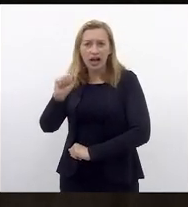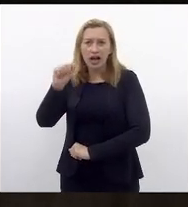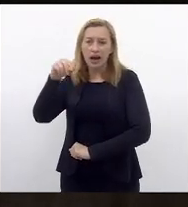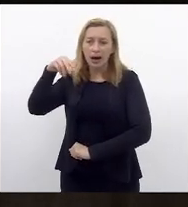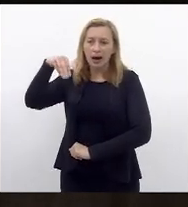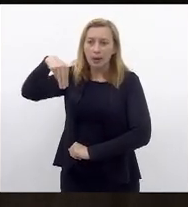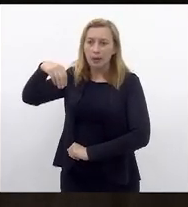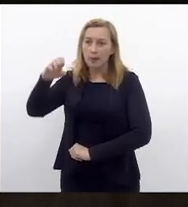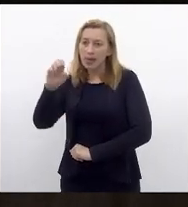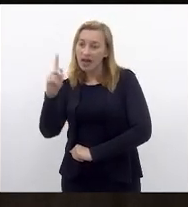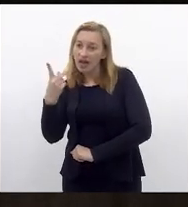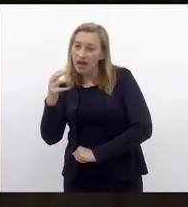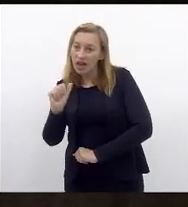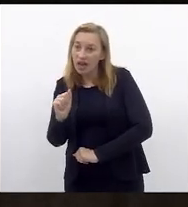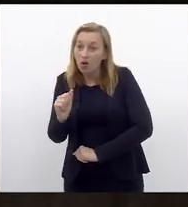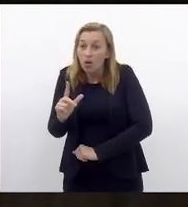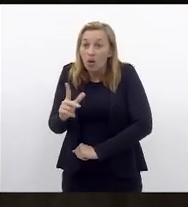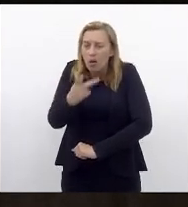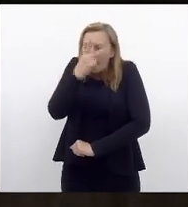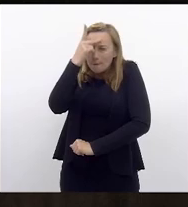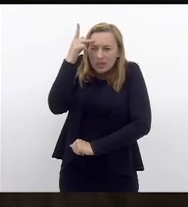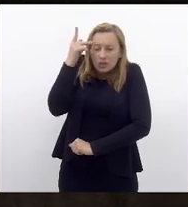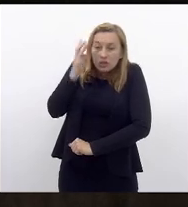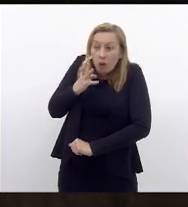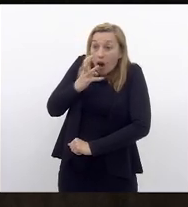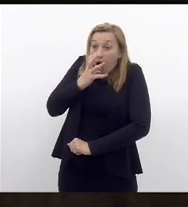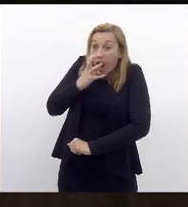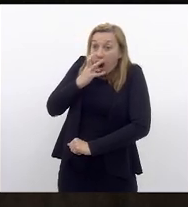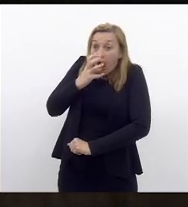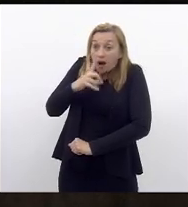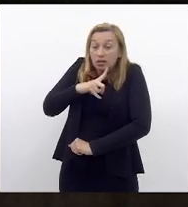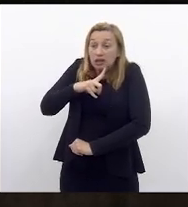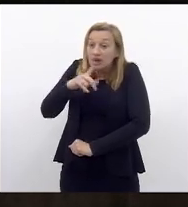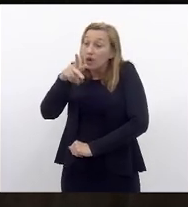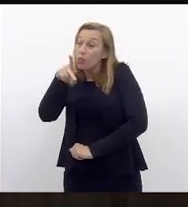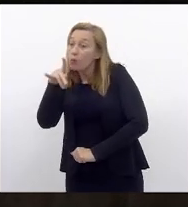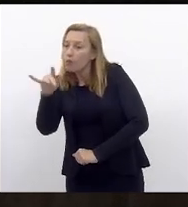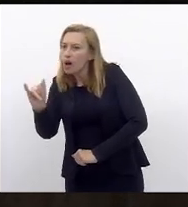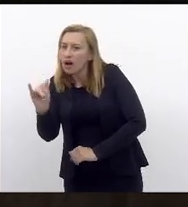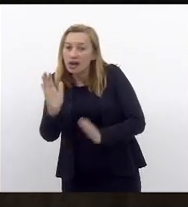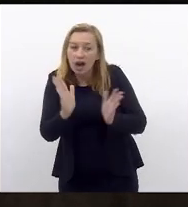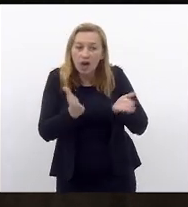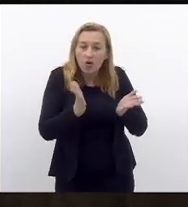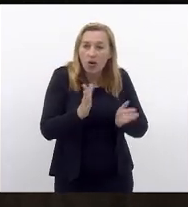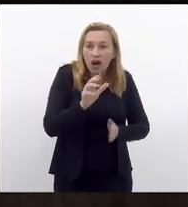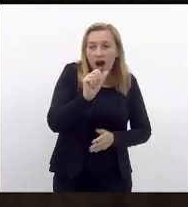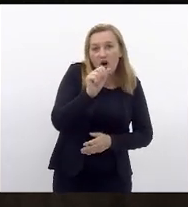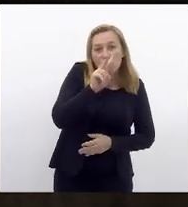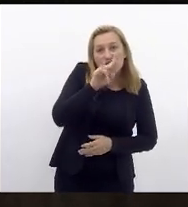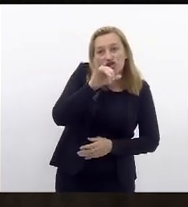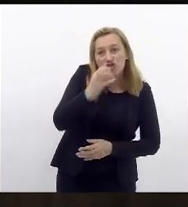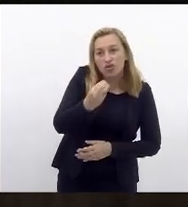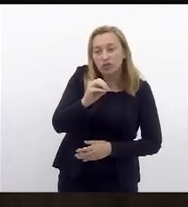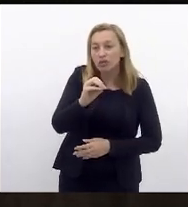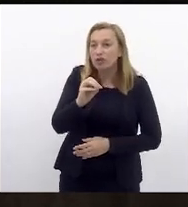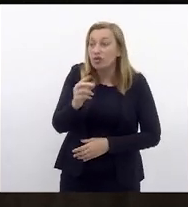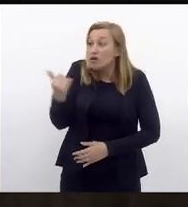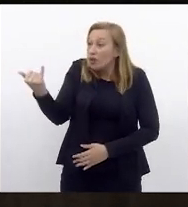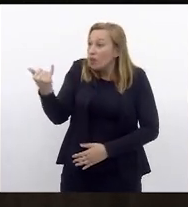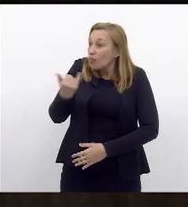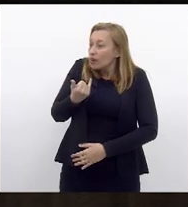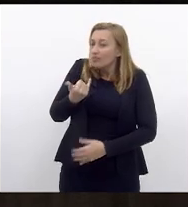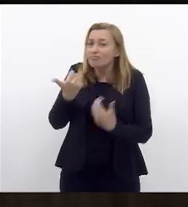é uma pessoa que eu tenho uma maior admiração, que é o pai. E agora o Alvinho. O Alvinho disse para mim